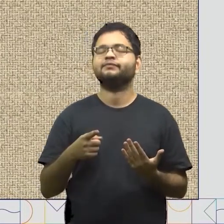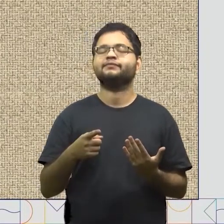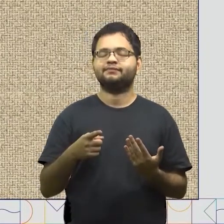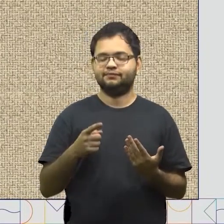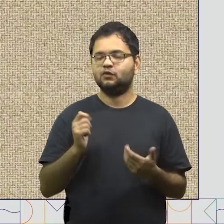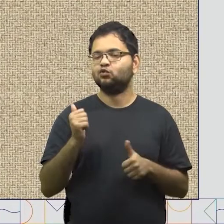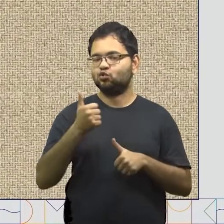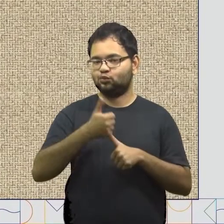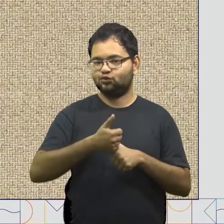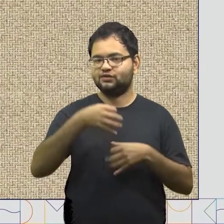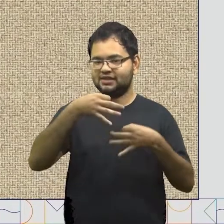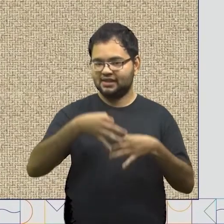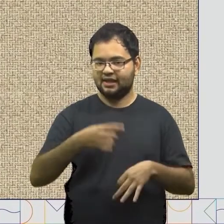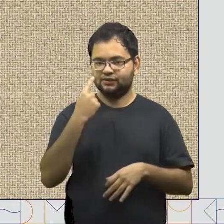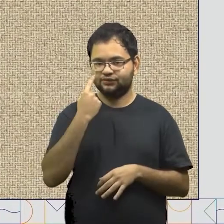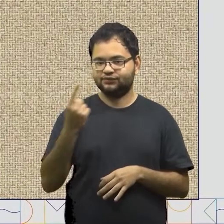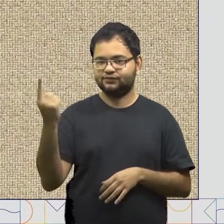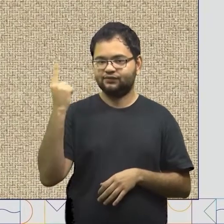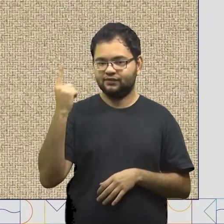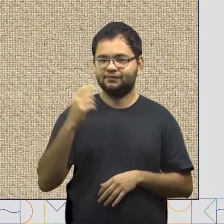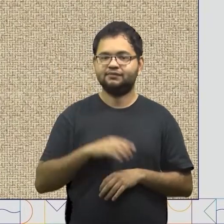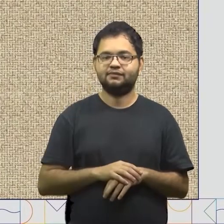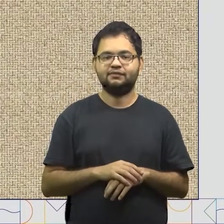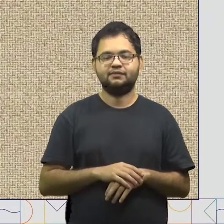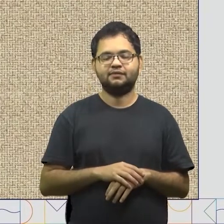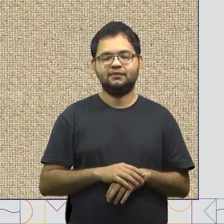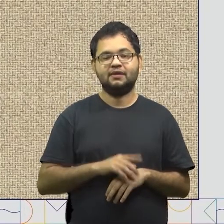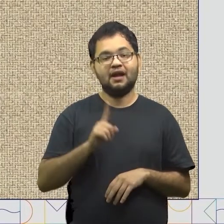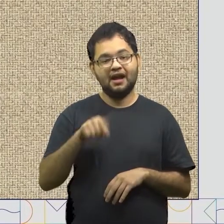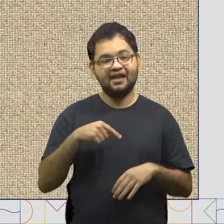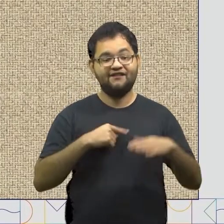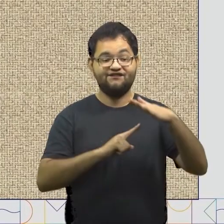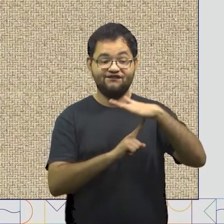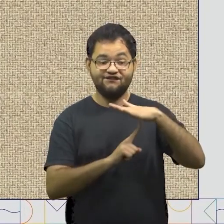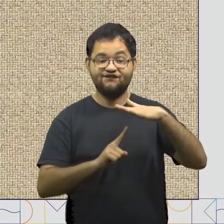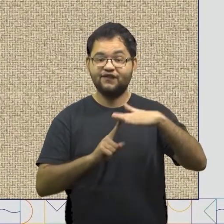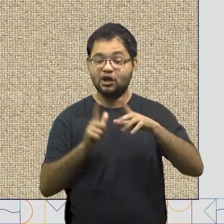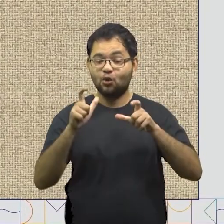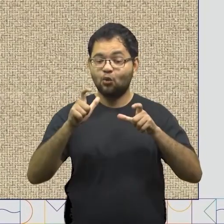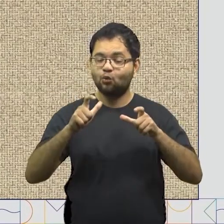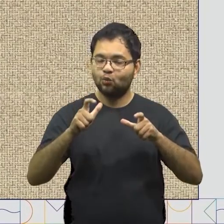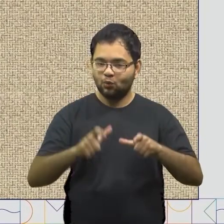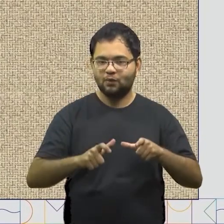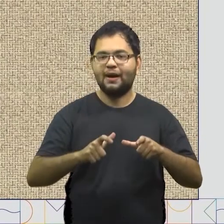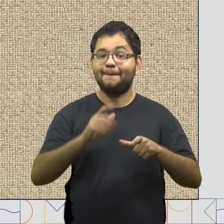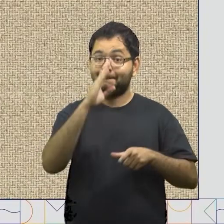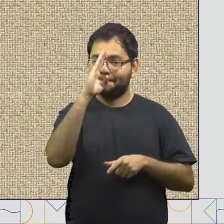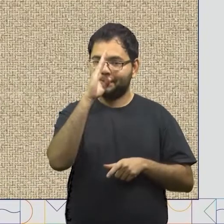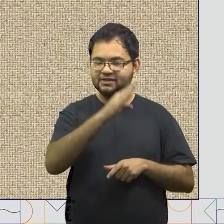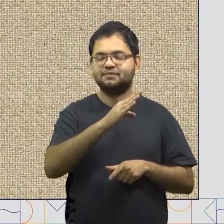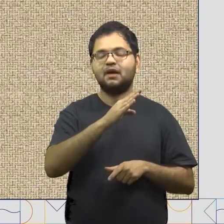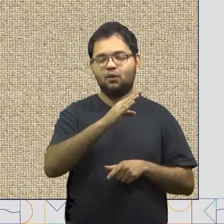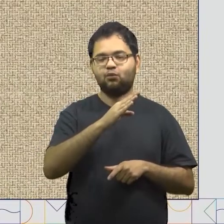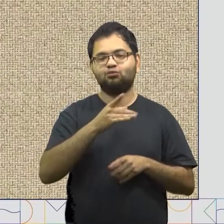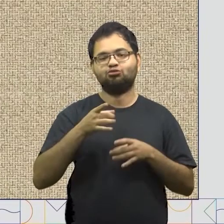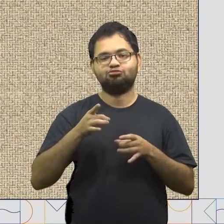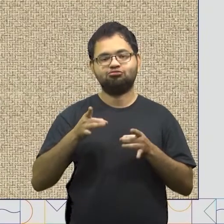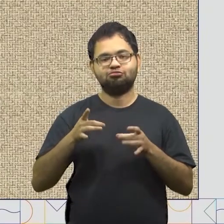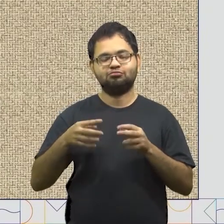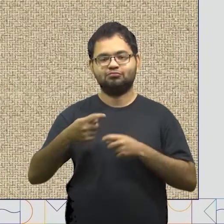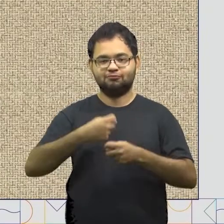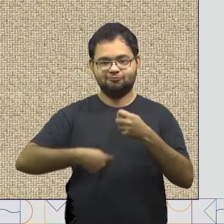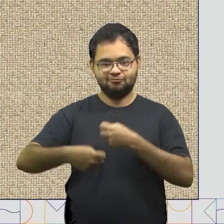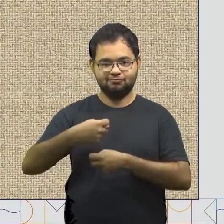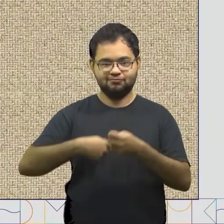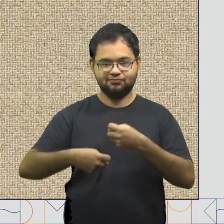o termo trocado com sucesso foram as feiras que se tornaram esses grandes espaços de comércio mais um